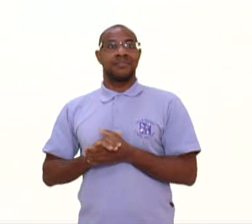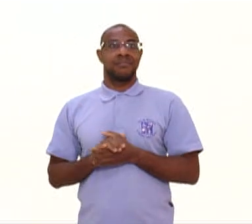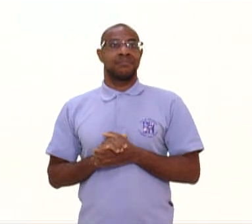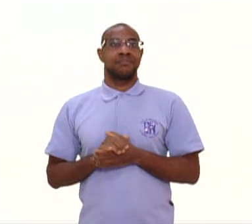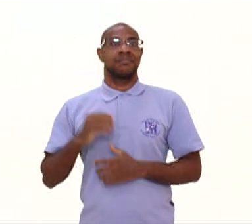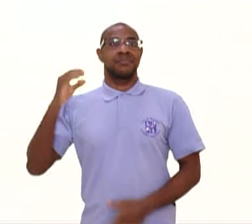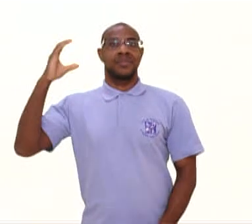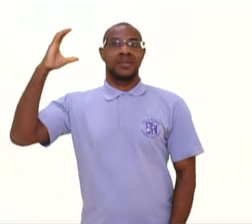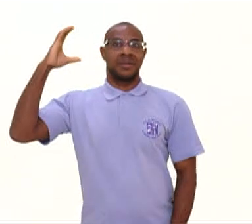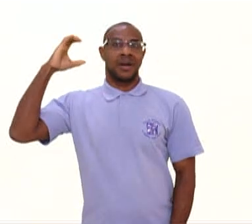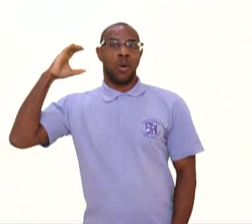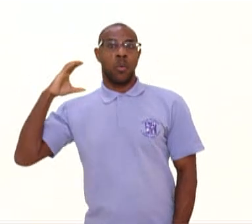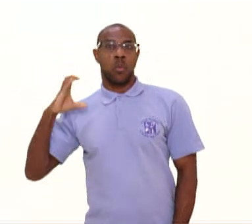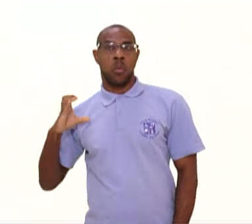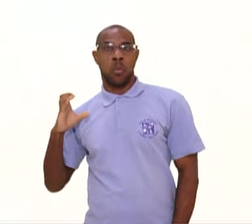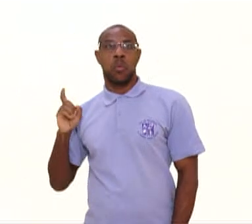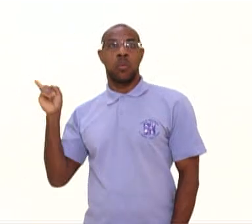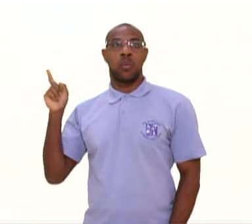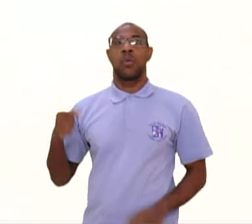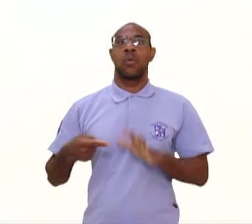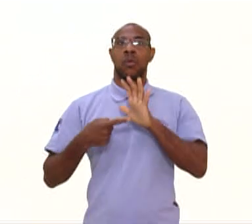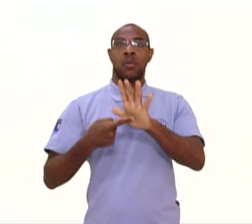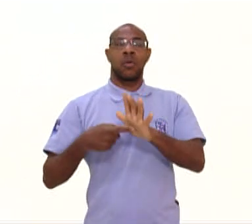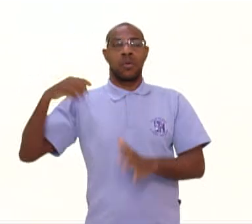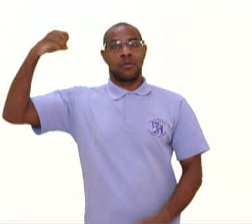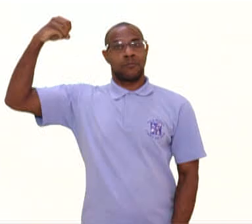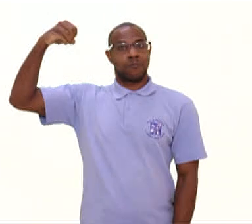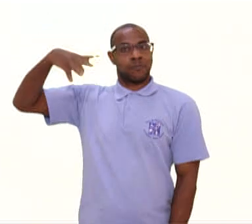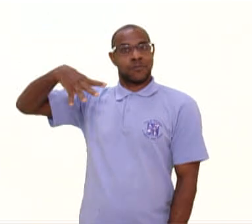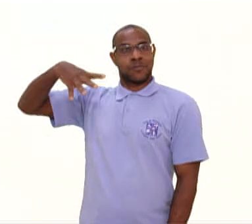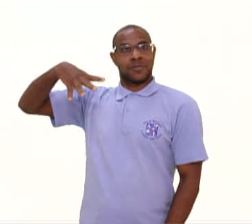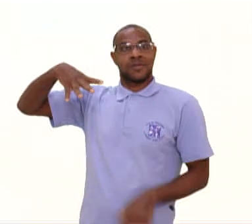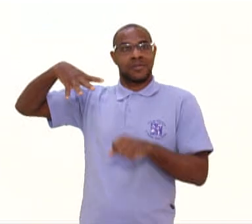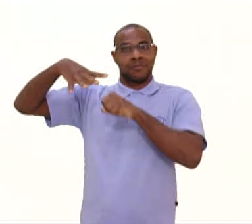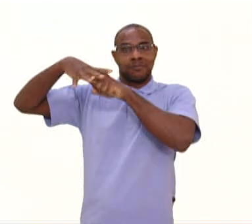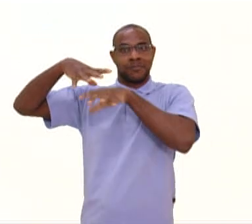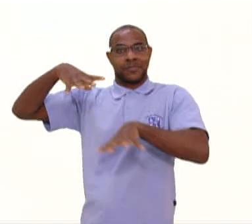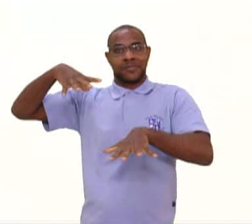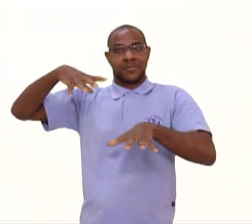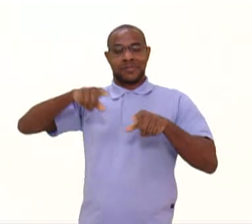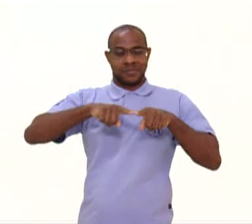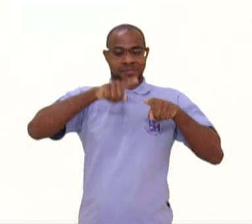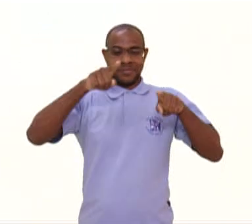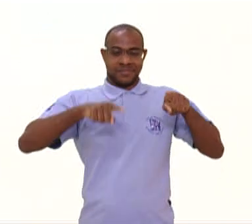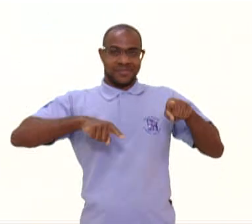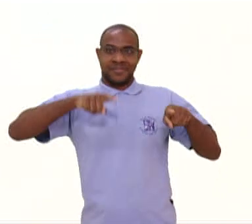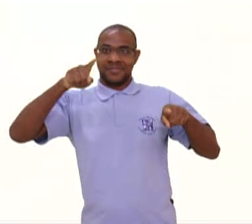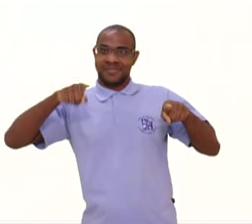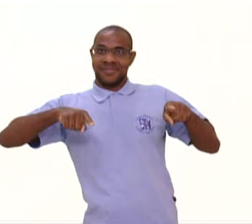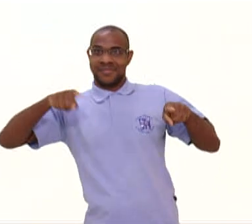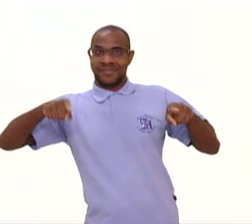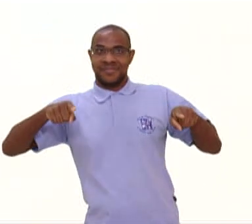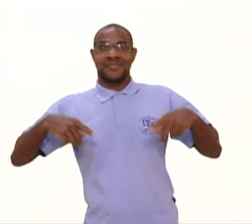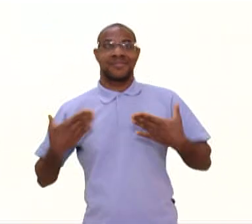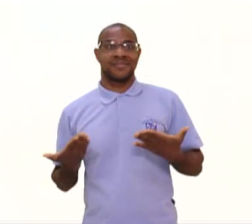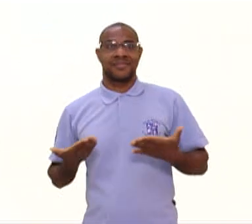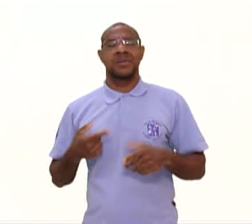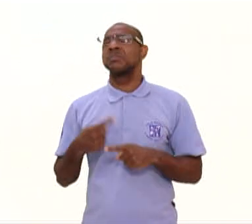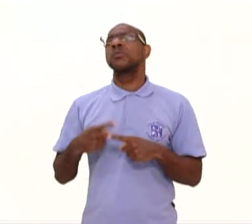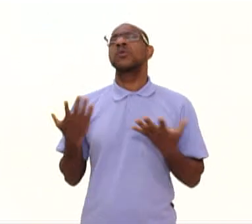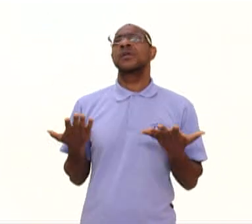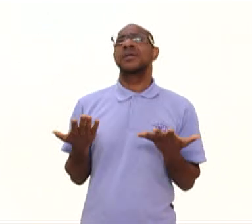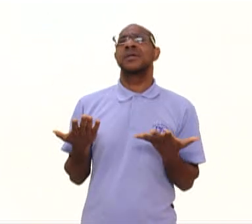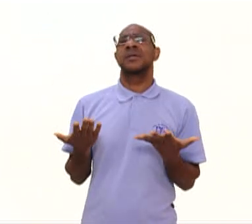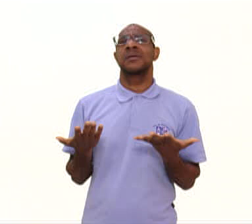Newton conhecia o aspecto luminoso da onda, batizando então como espectro, do latim fantasma. Mas por que eu estou definindo